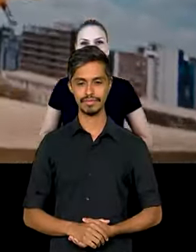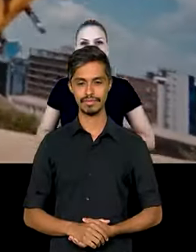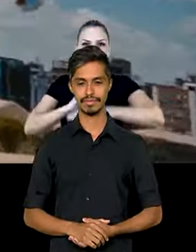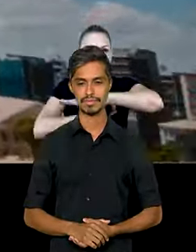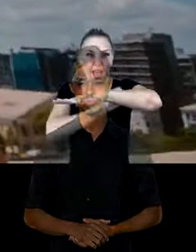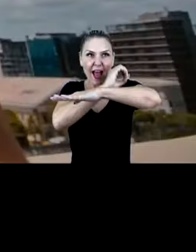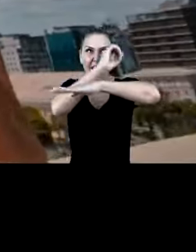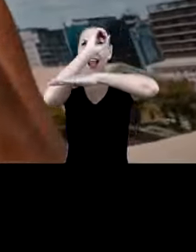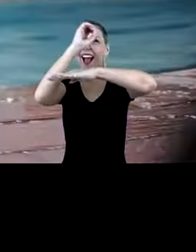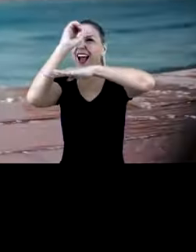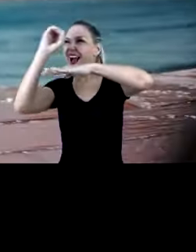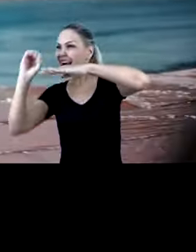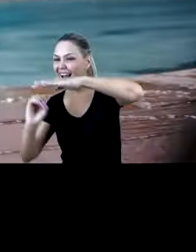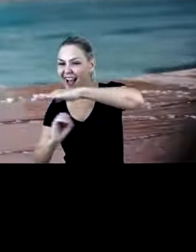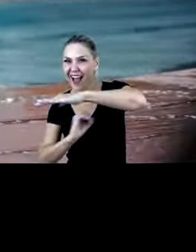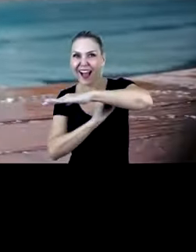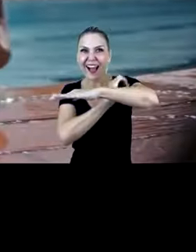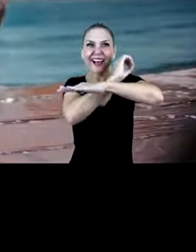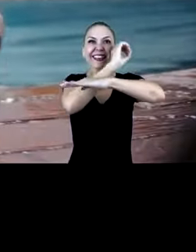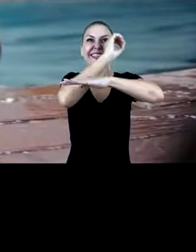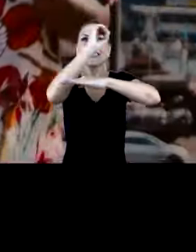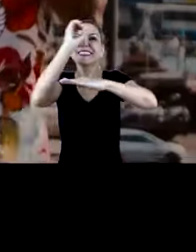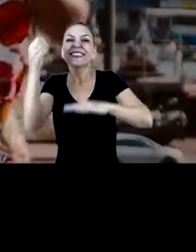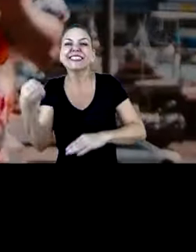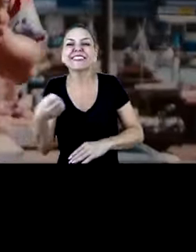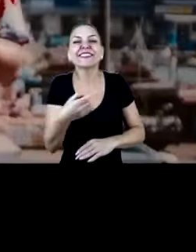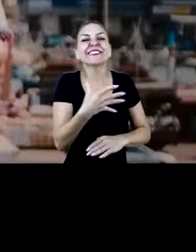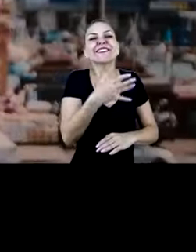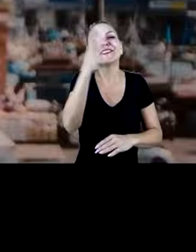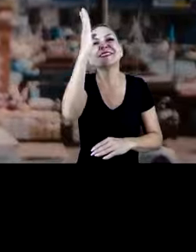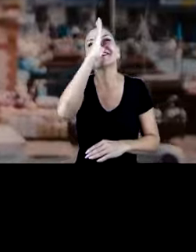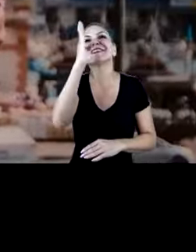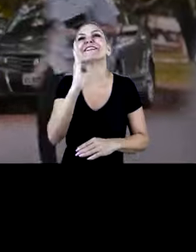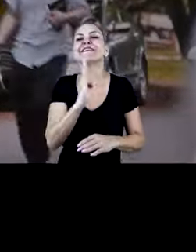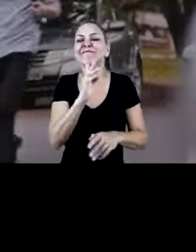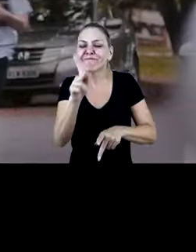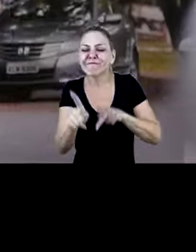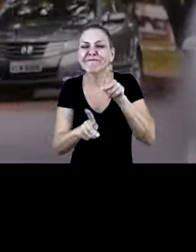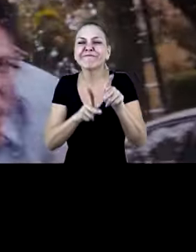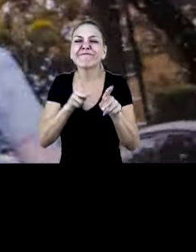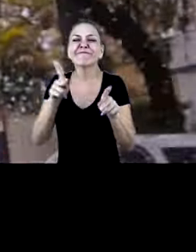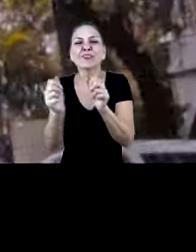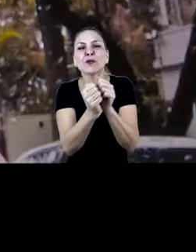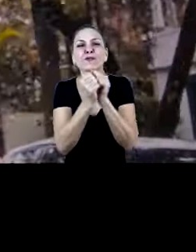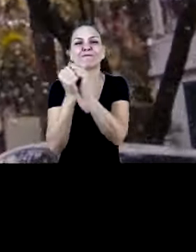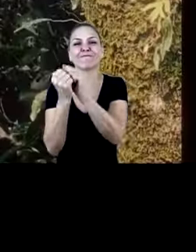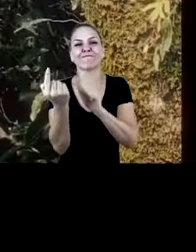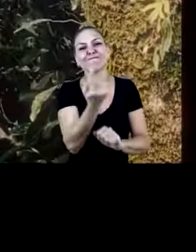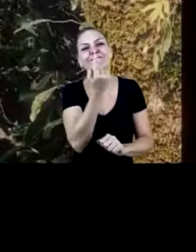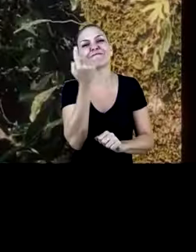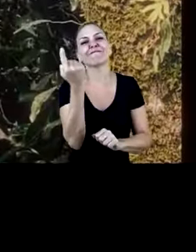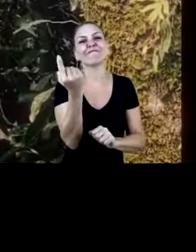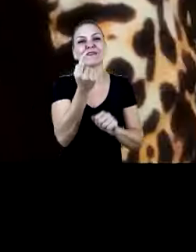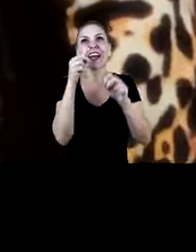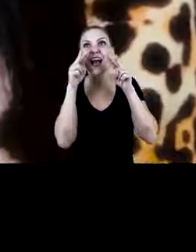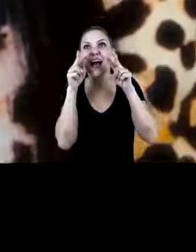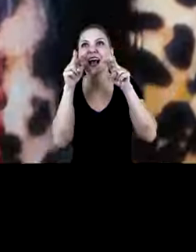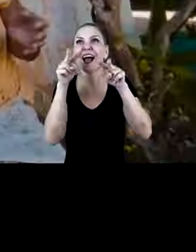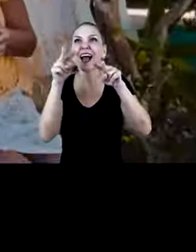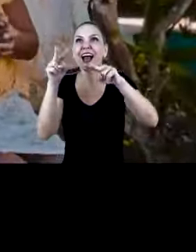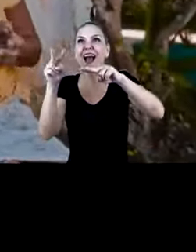ouvir um novo dia o Brasil e um só povo quero